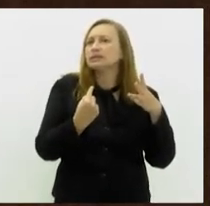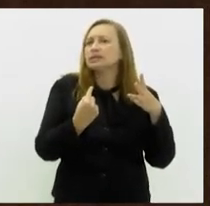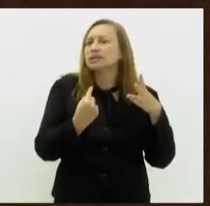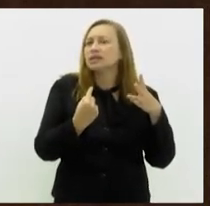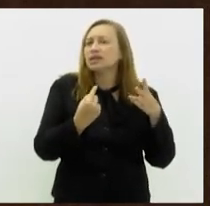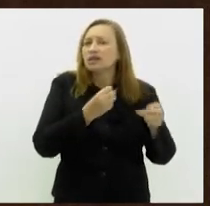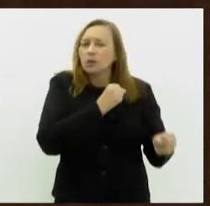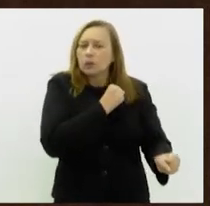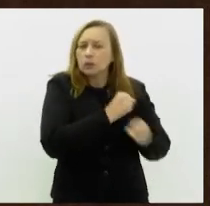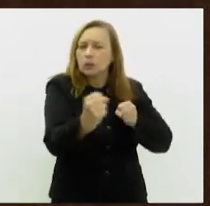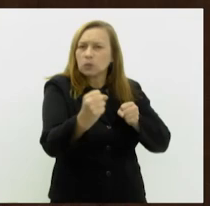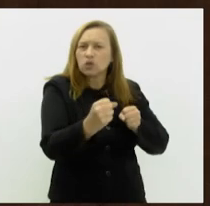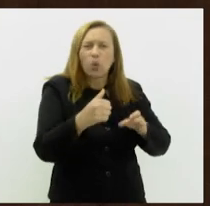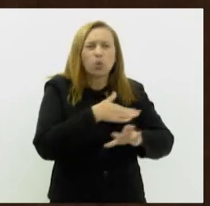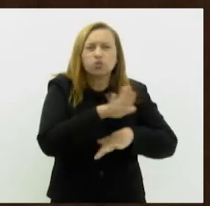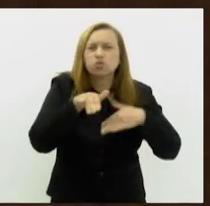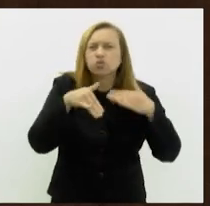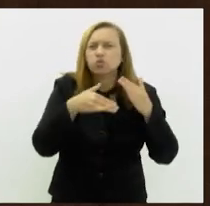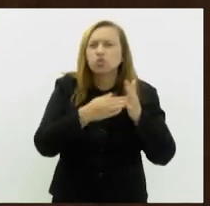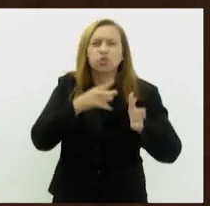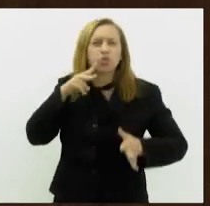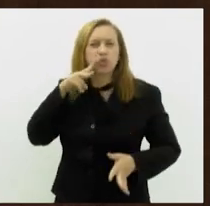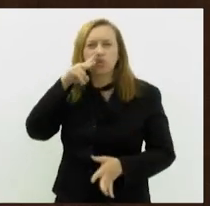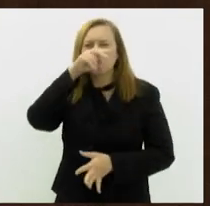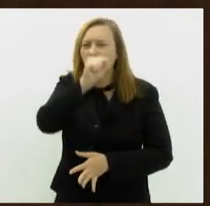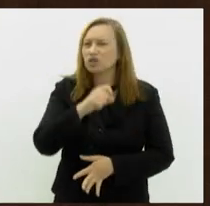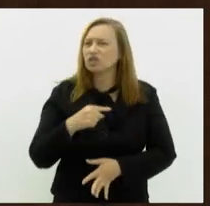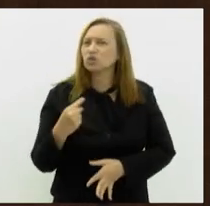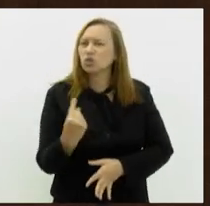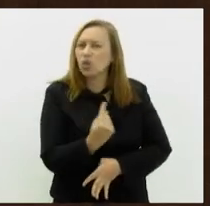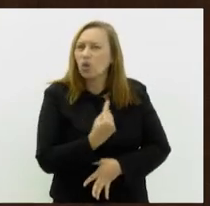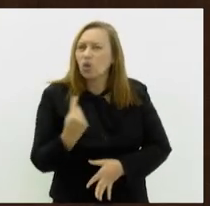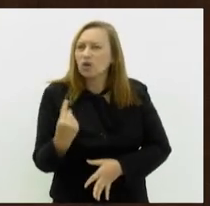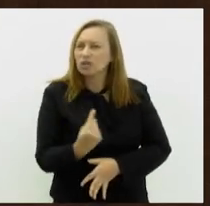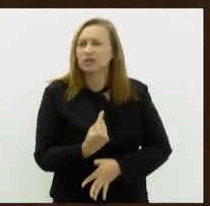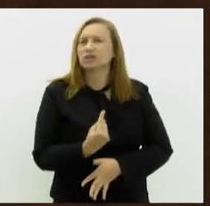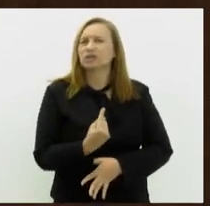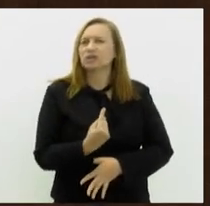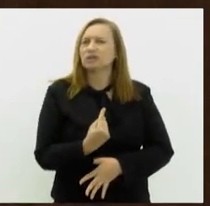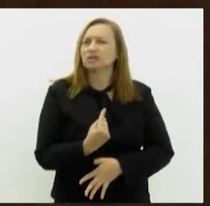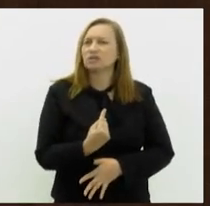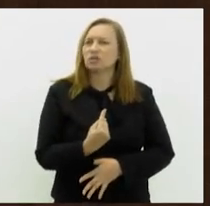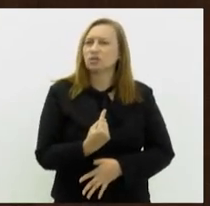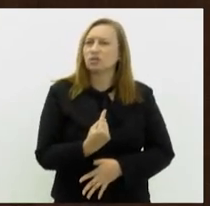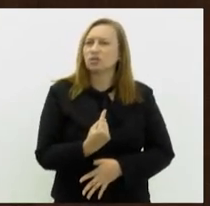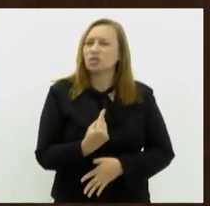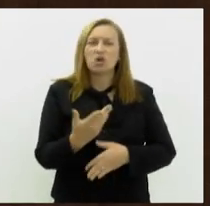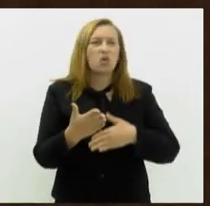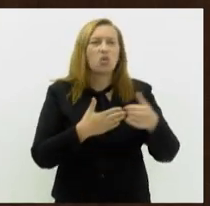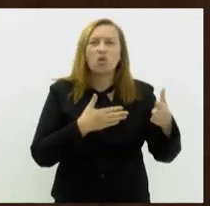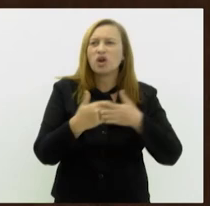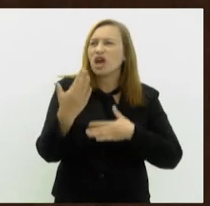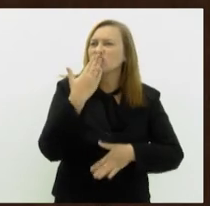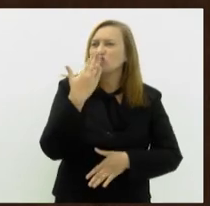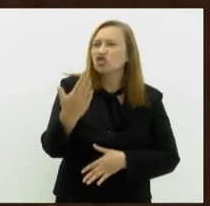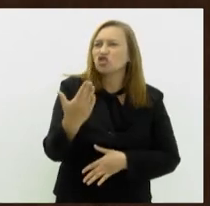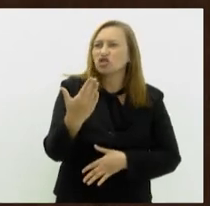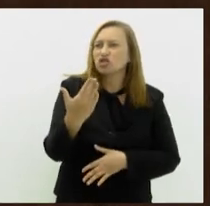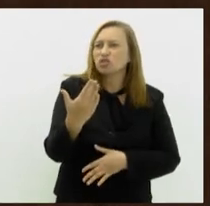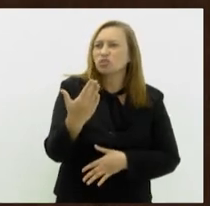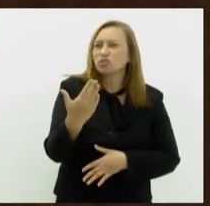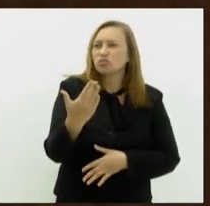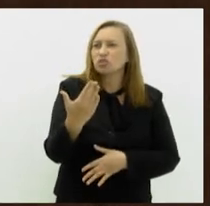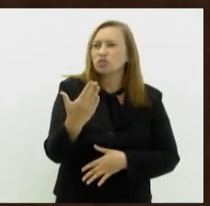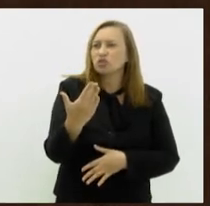repudiar com toda a nossa força, com toda a nossa veemência, qualquer tipo de